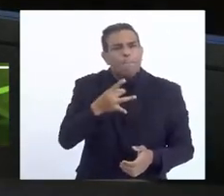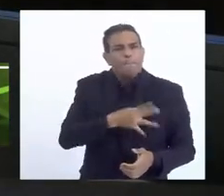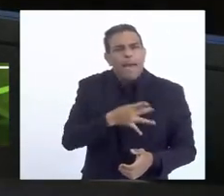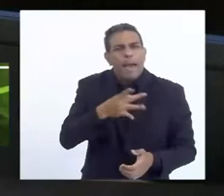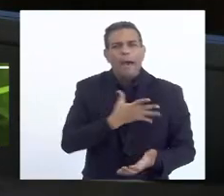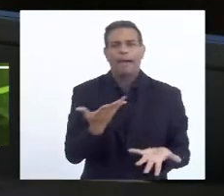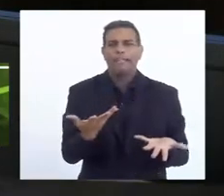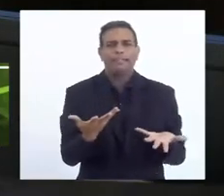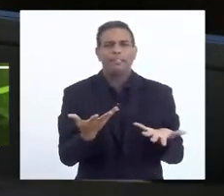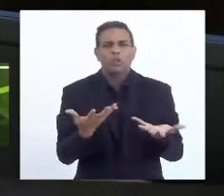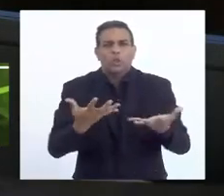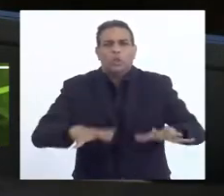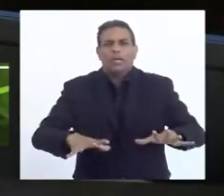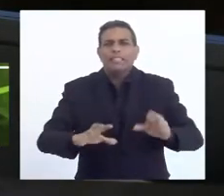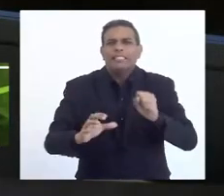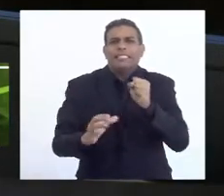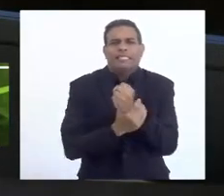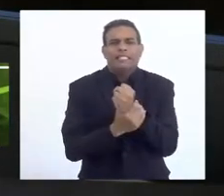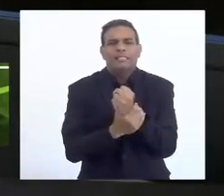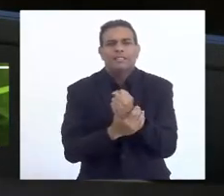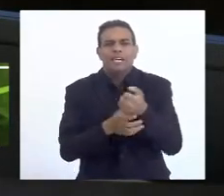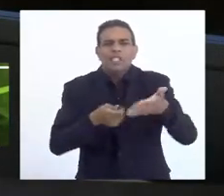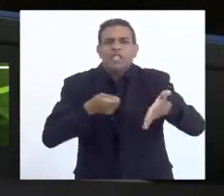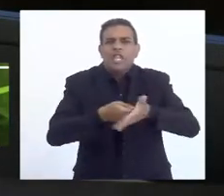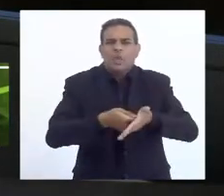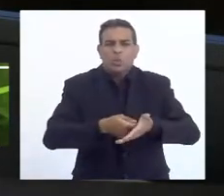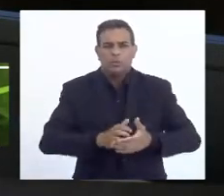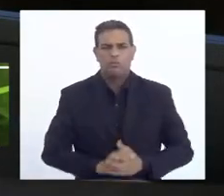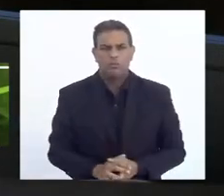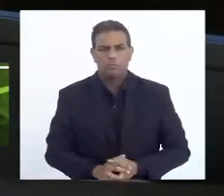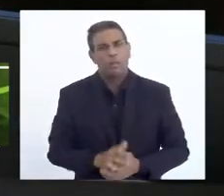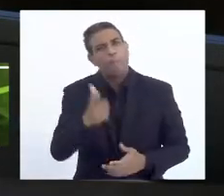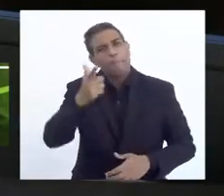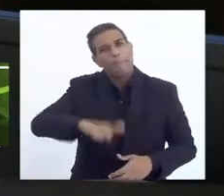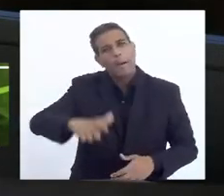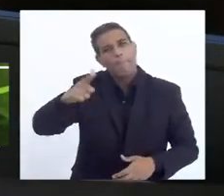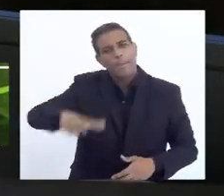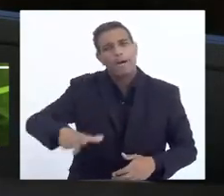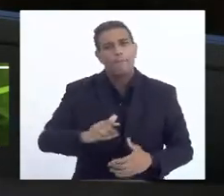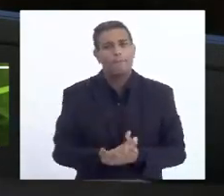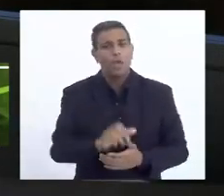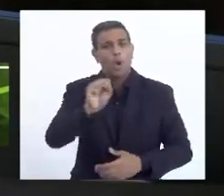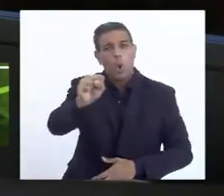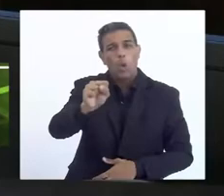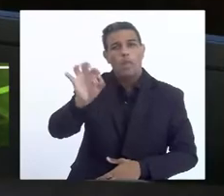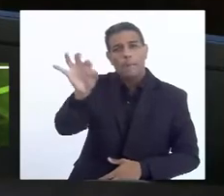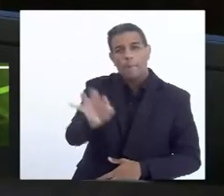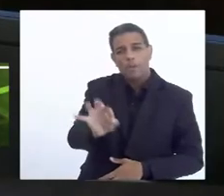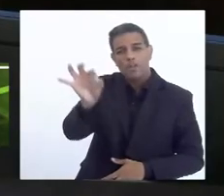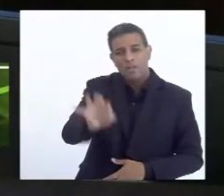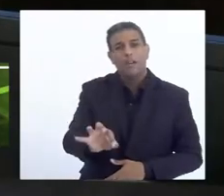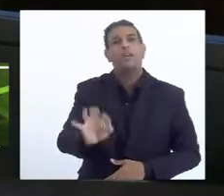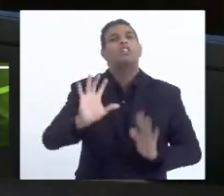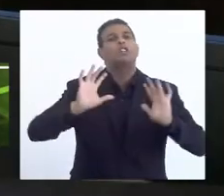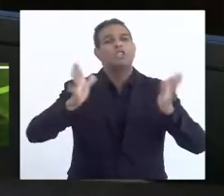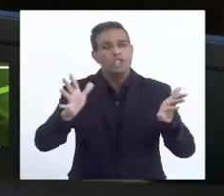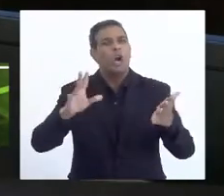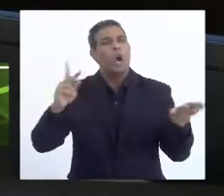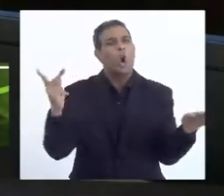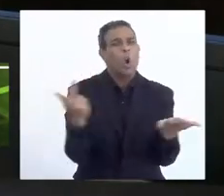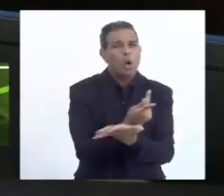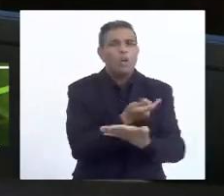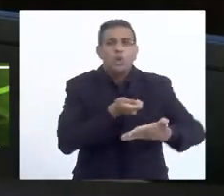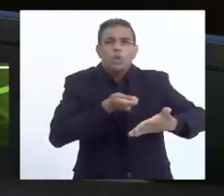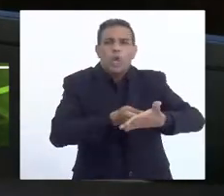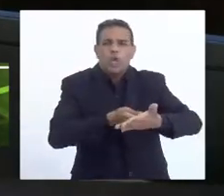sentiram inseguras em denunciar. Outras 8% das candidatas já conseguiram